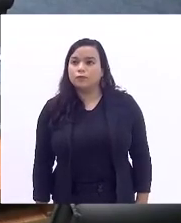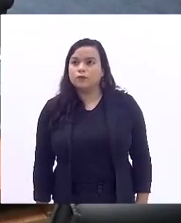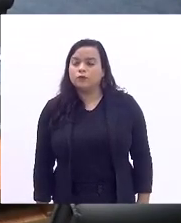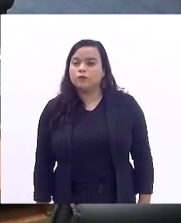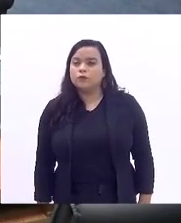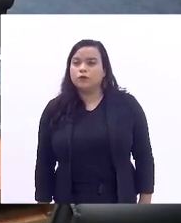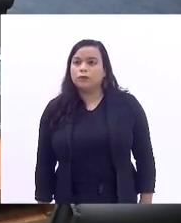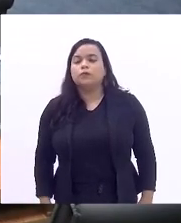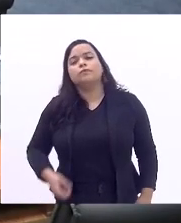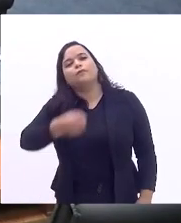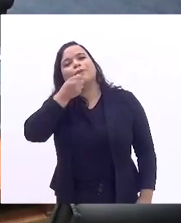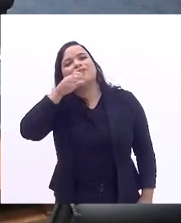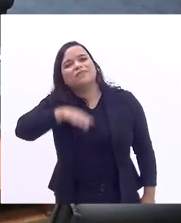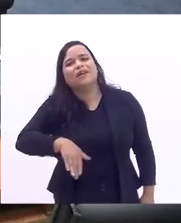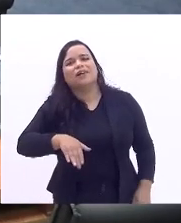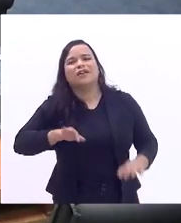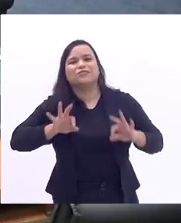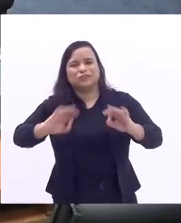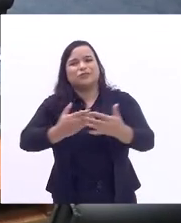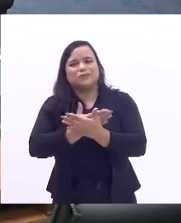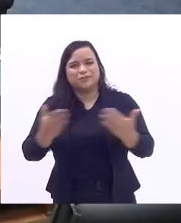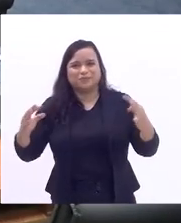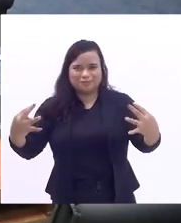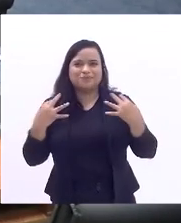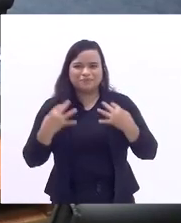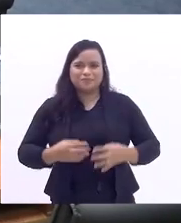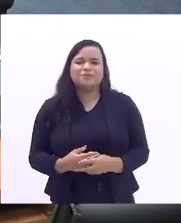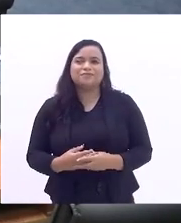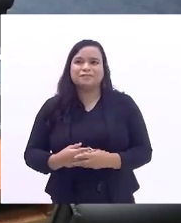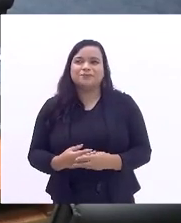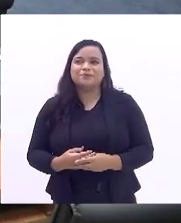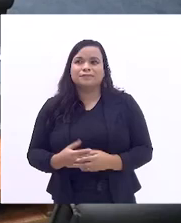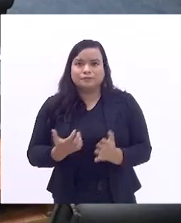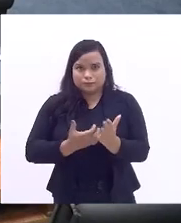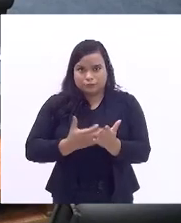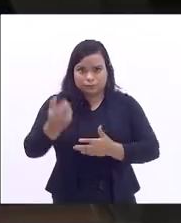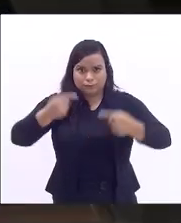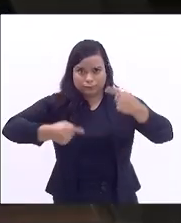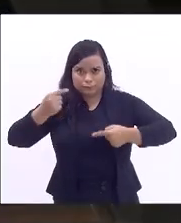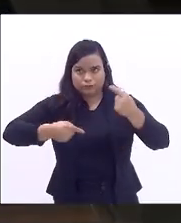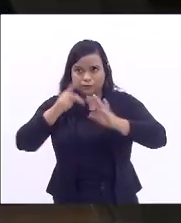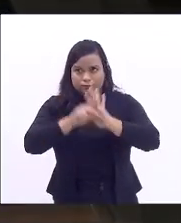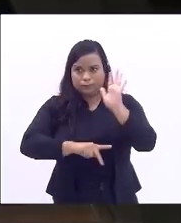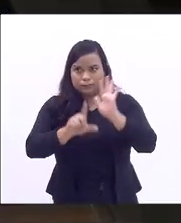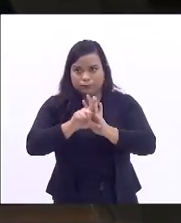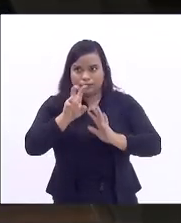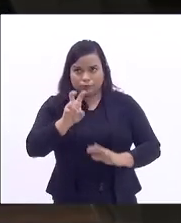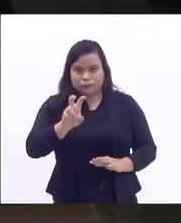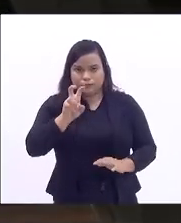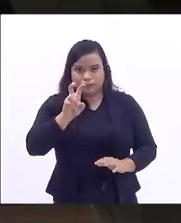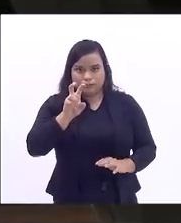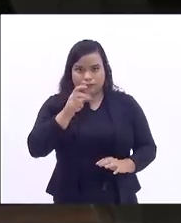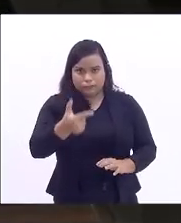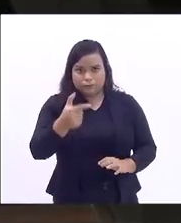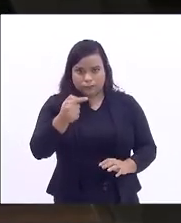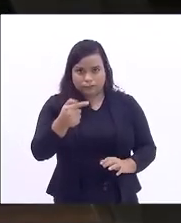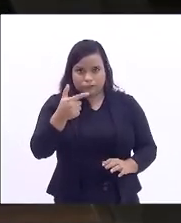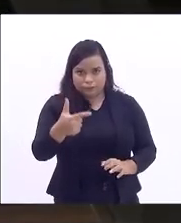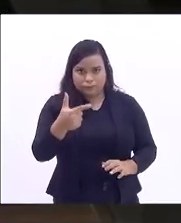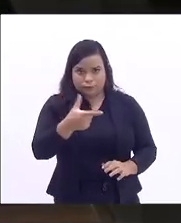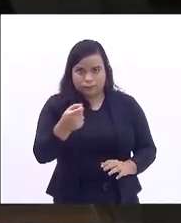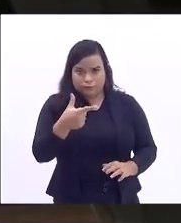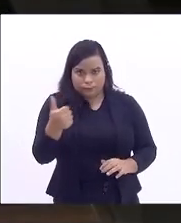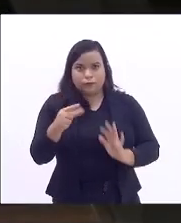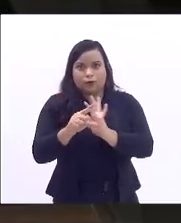Oi boa tarde a todos e todos Antes de iniciar a discussão do projeto 5272 2021